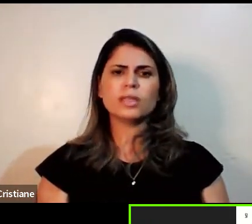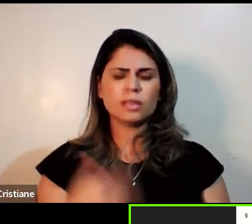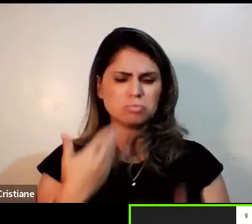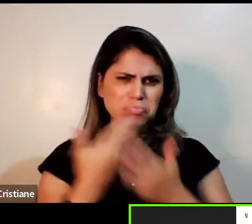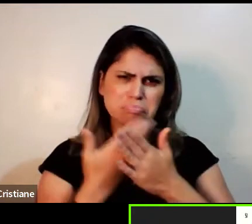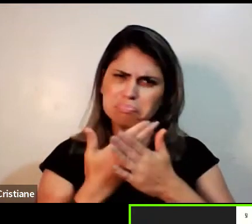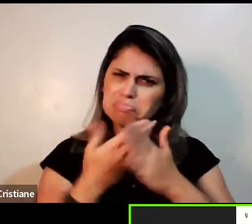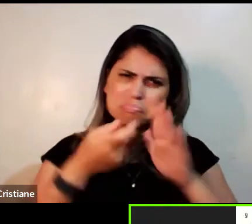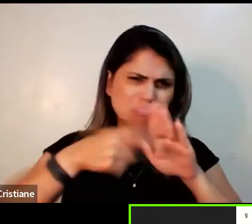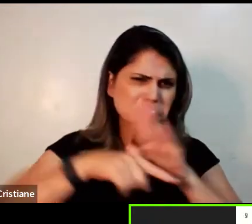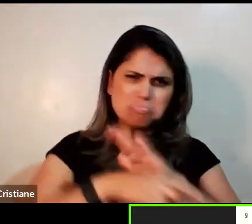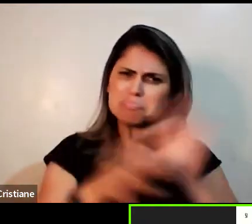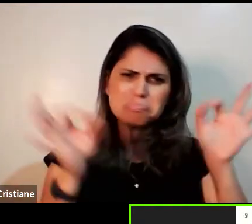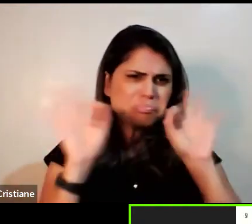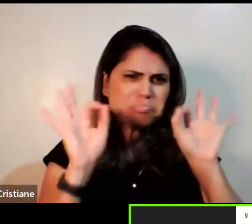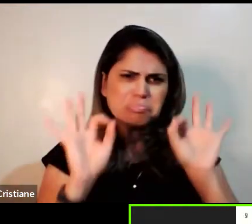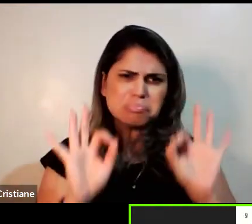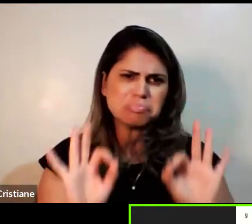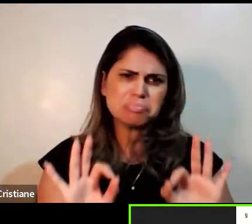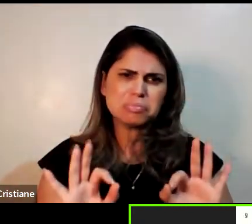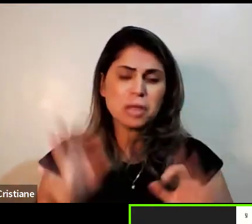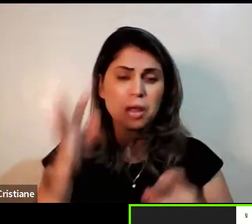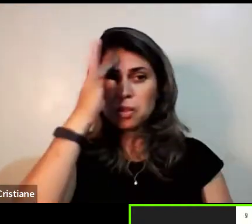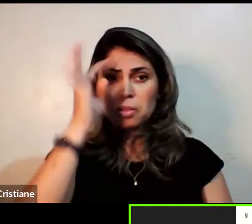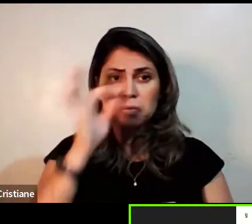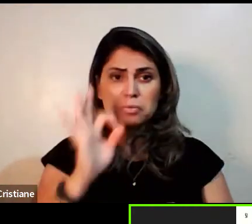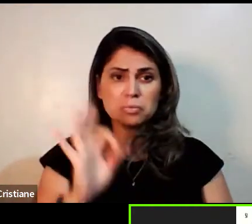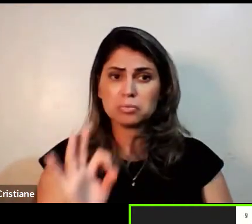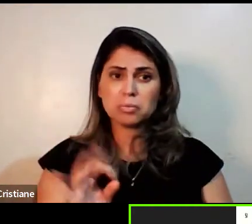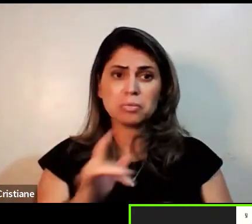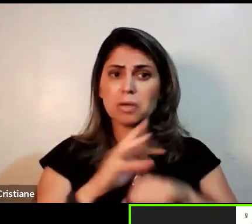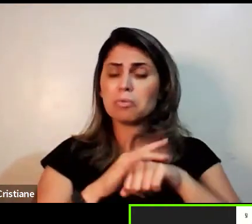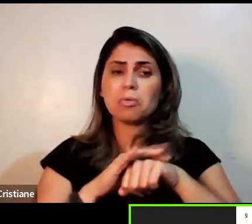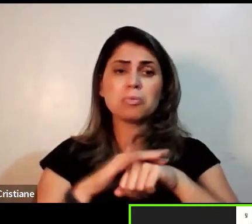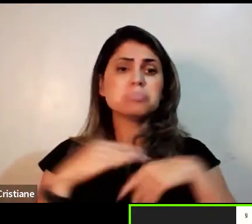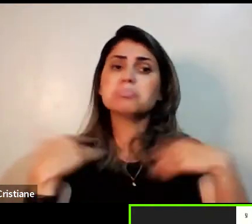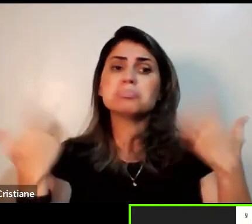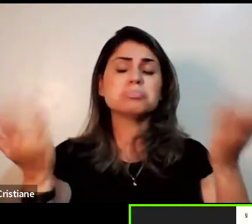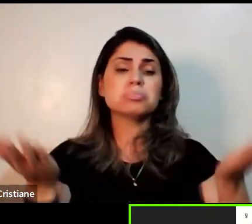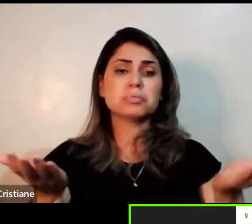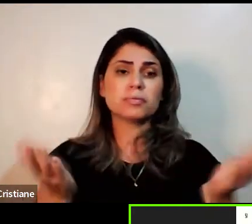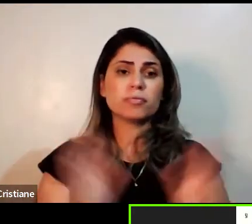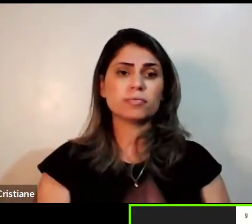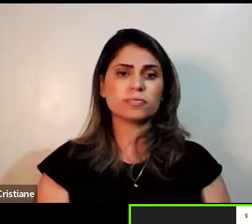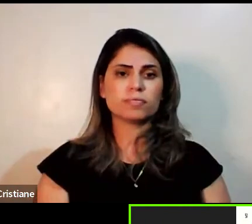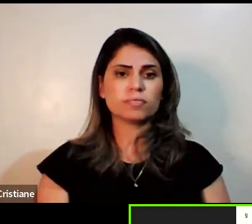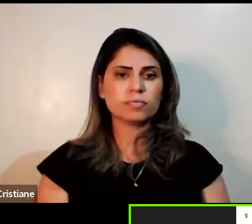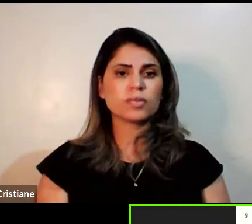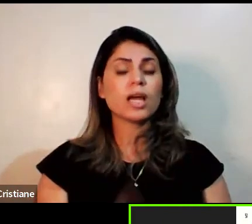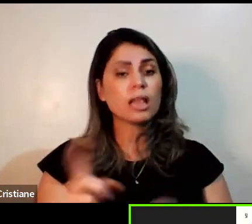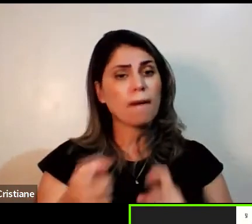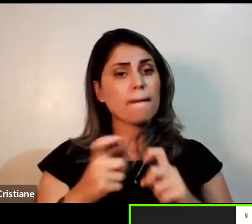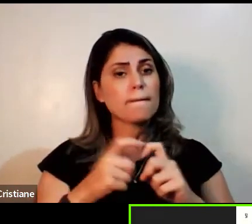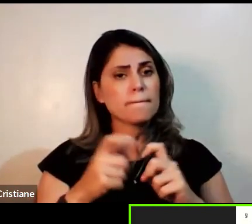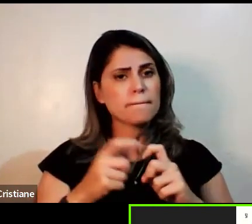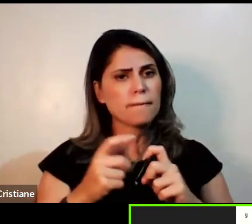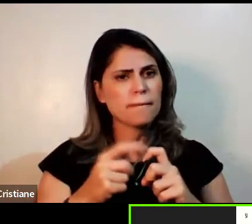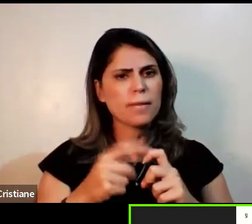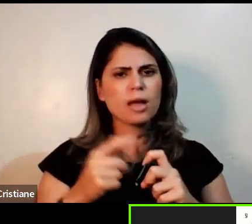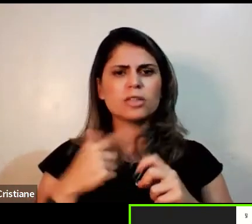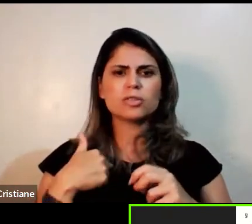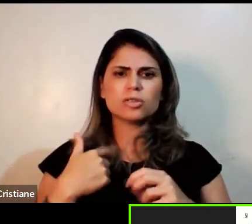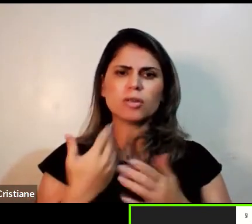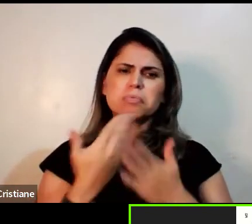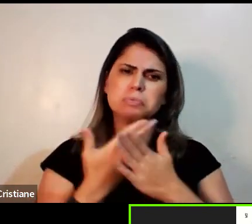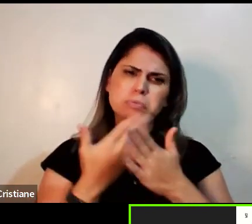ainda. Daí, uma médica passou, depois de algum tempo a mais e a doença progredindo, ela passou